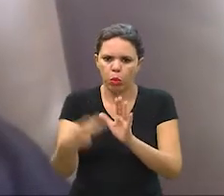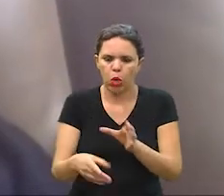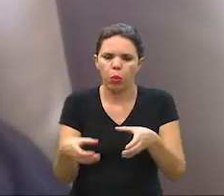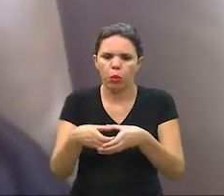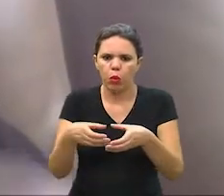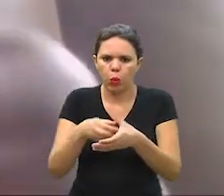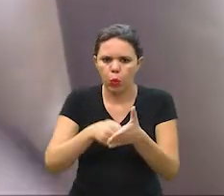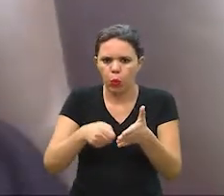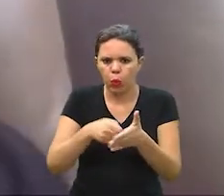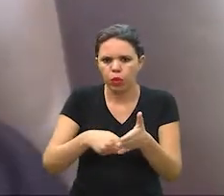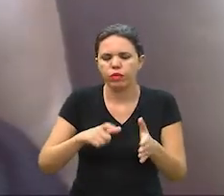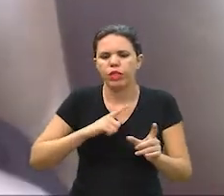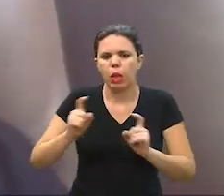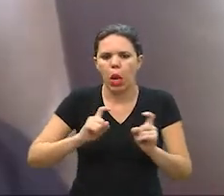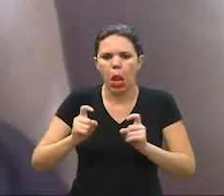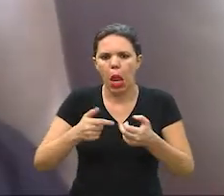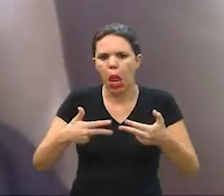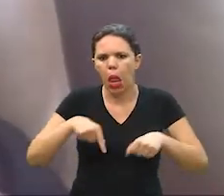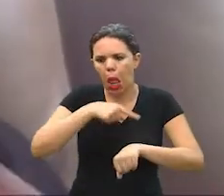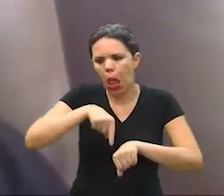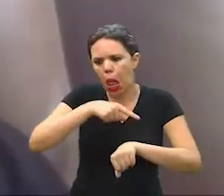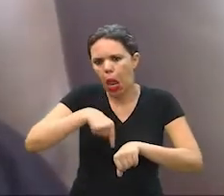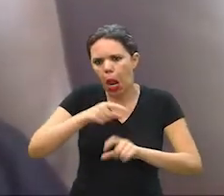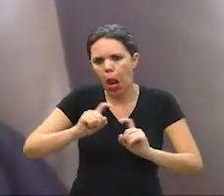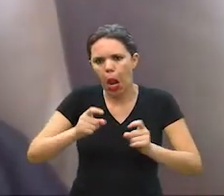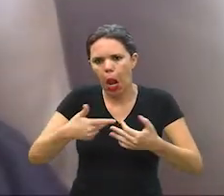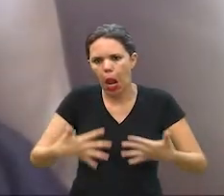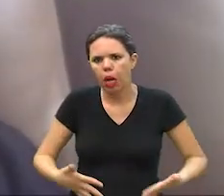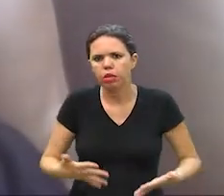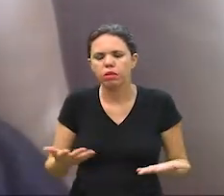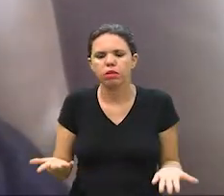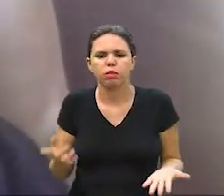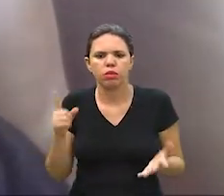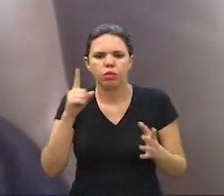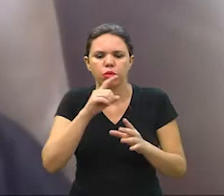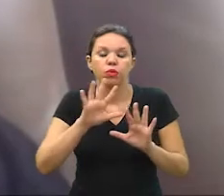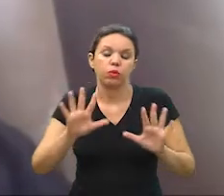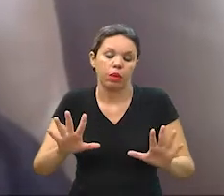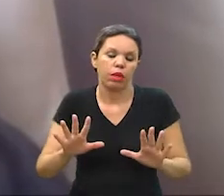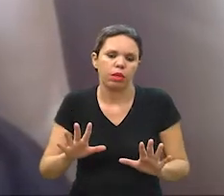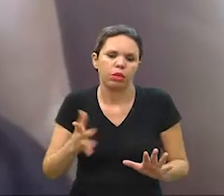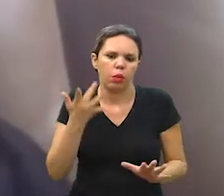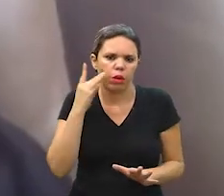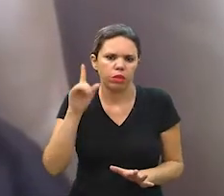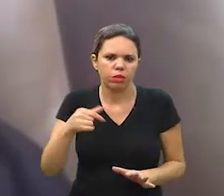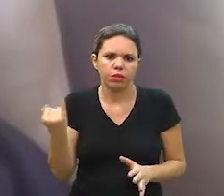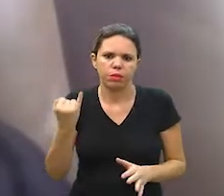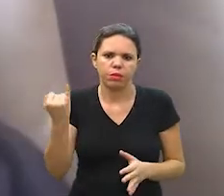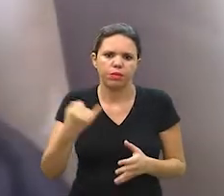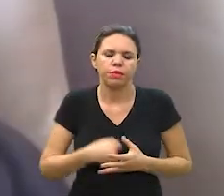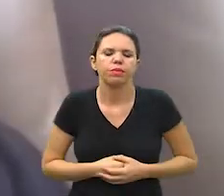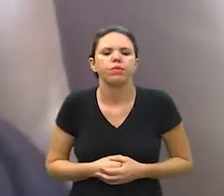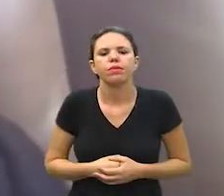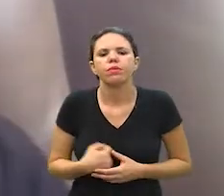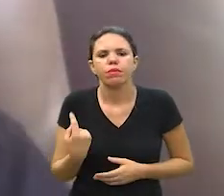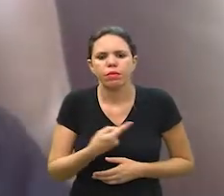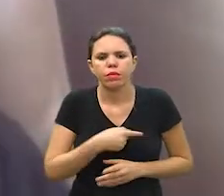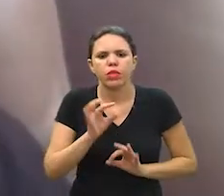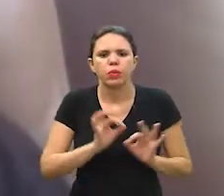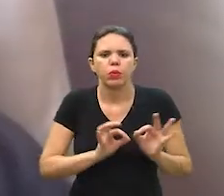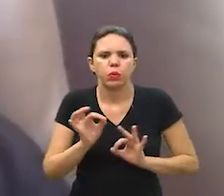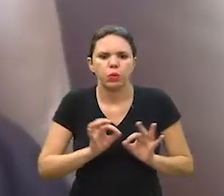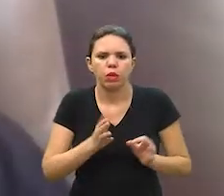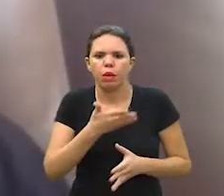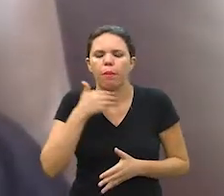E é duro, porque vai ter reunião, vai ter hora de reunião, é tudo isso, né? Mas eu acho que é mais que necessário para a gente